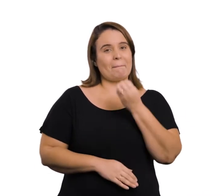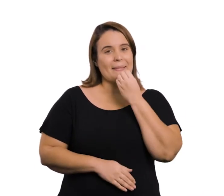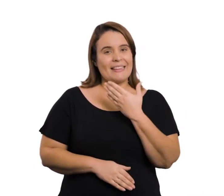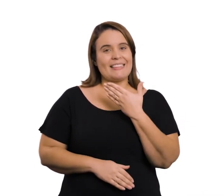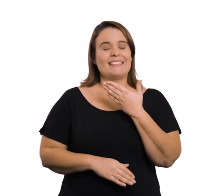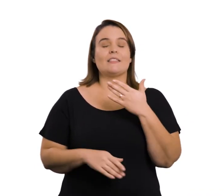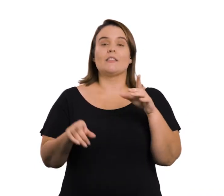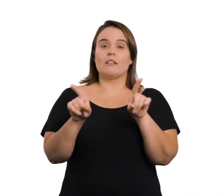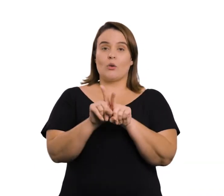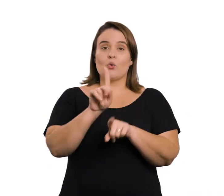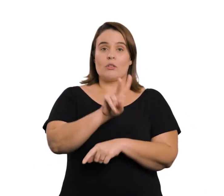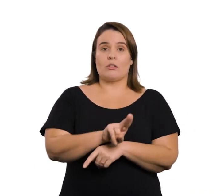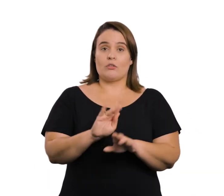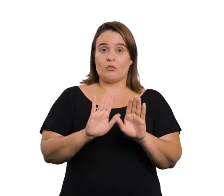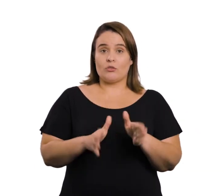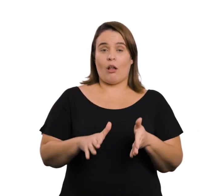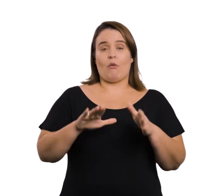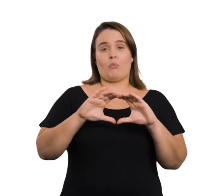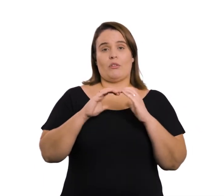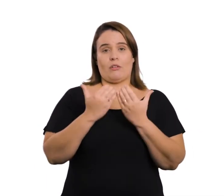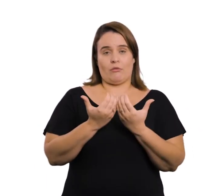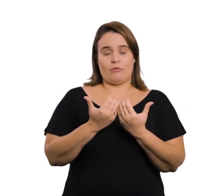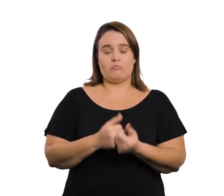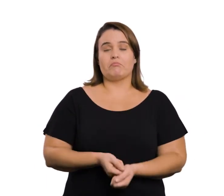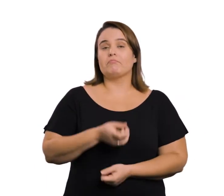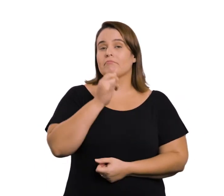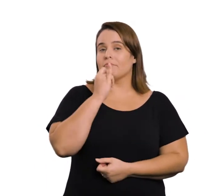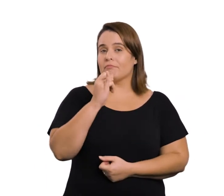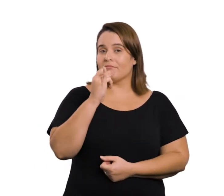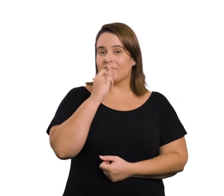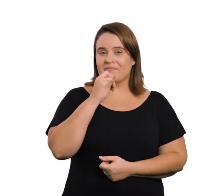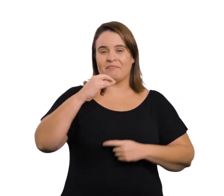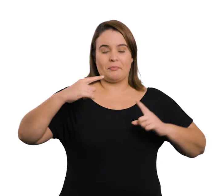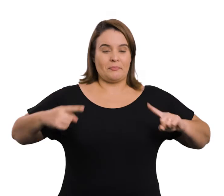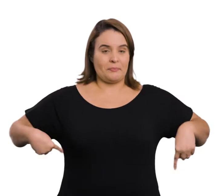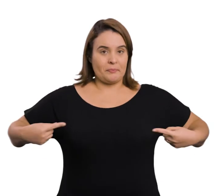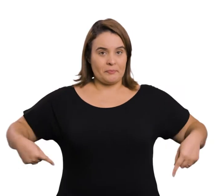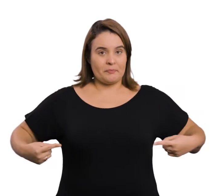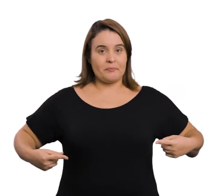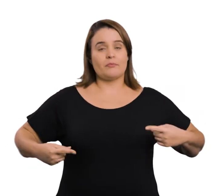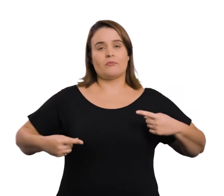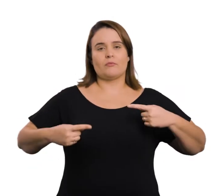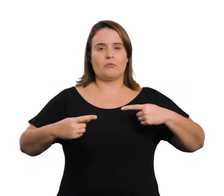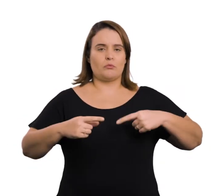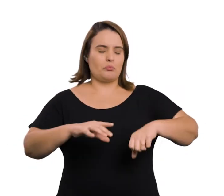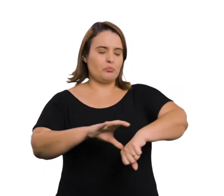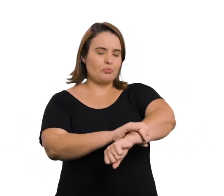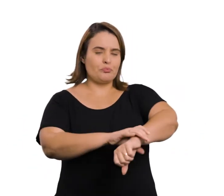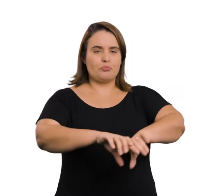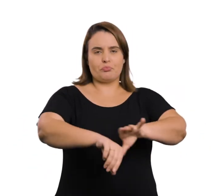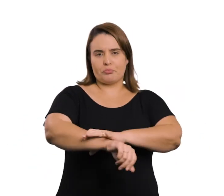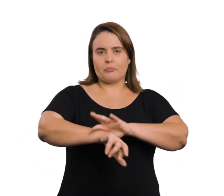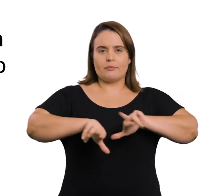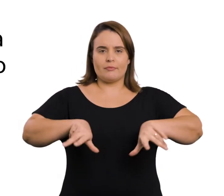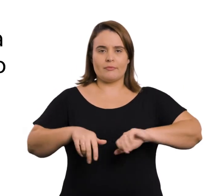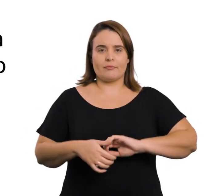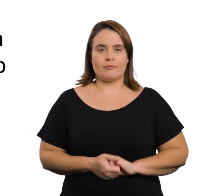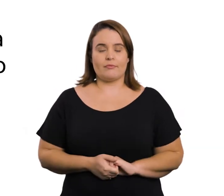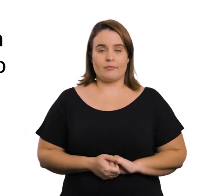a processos e bens já utilizados pela comunidade. Exemplo, cadeira de rodas, próteses,